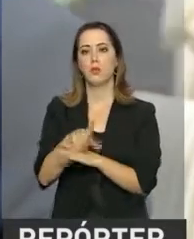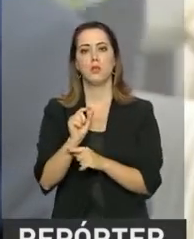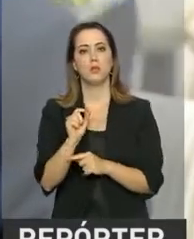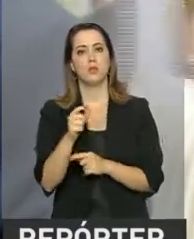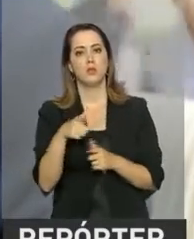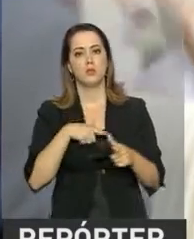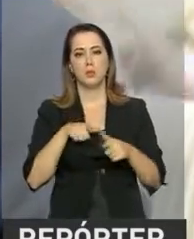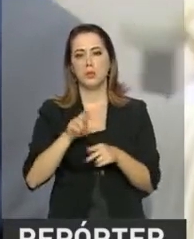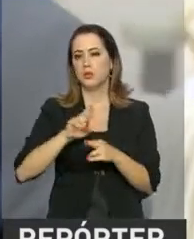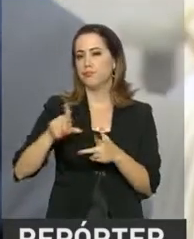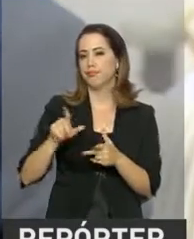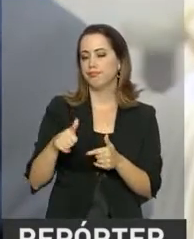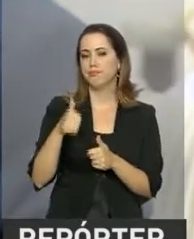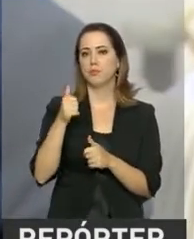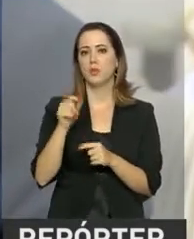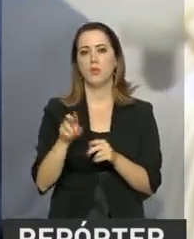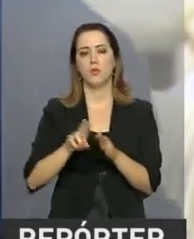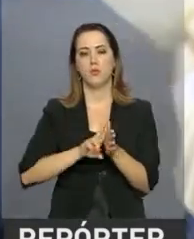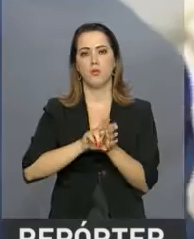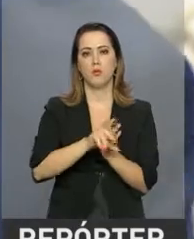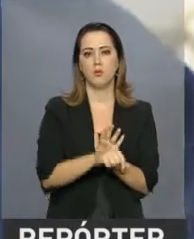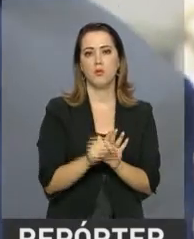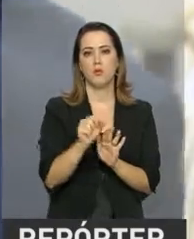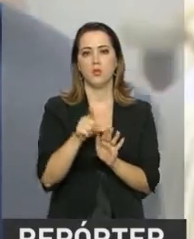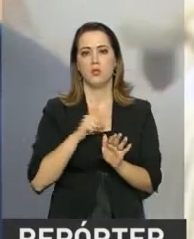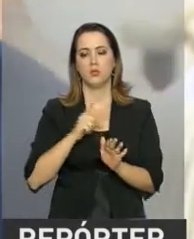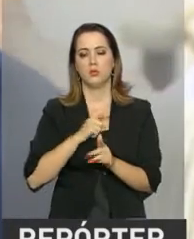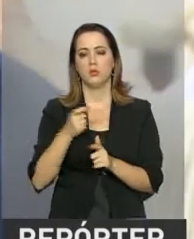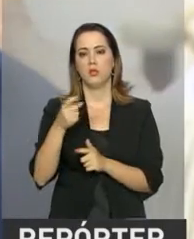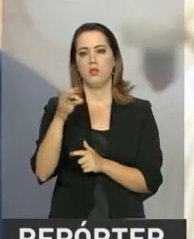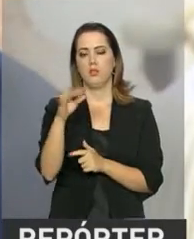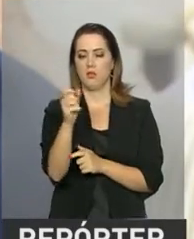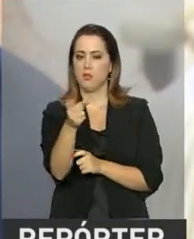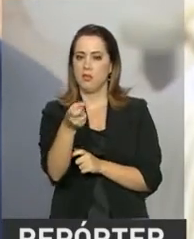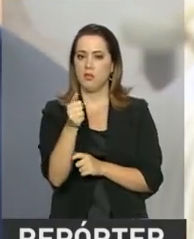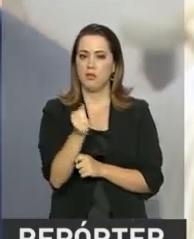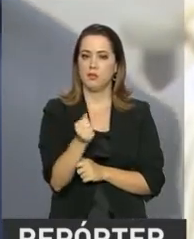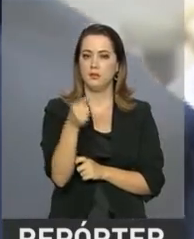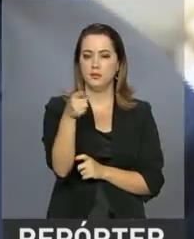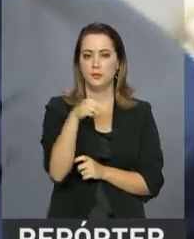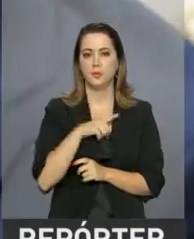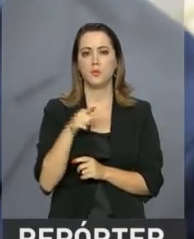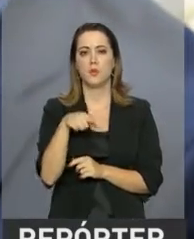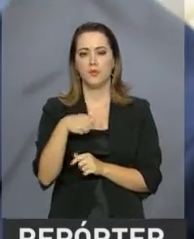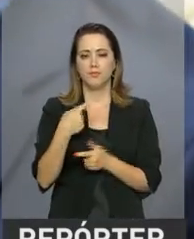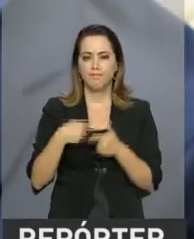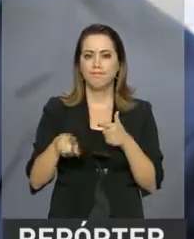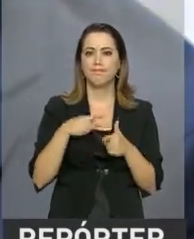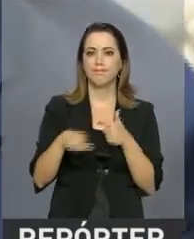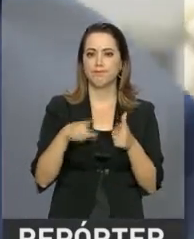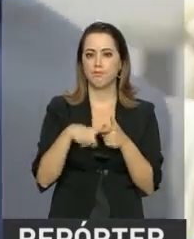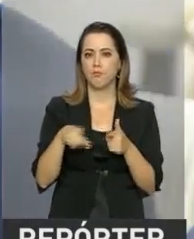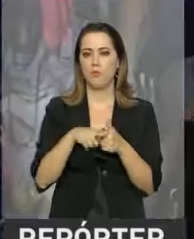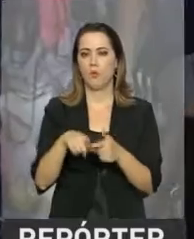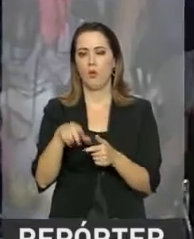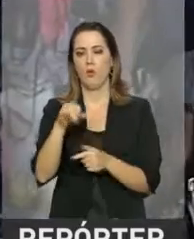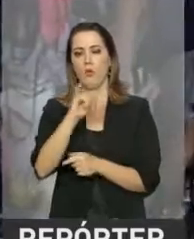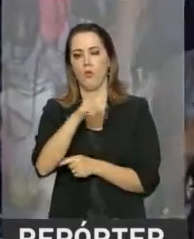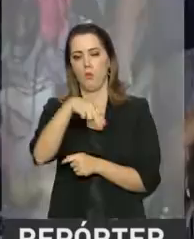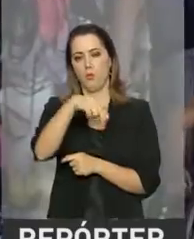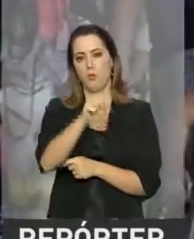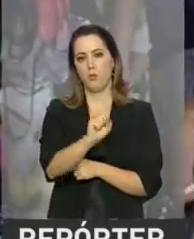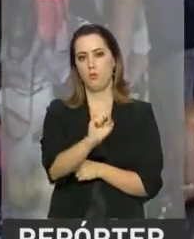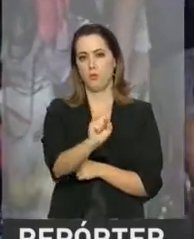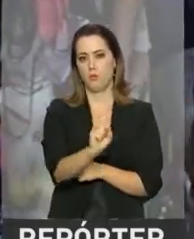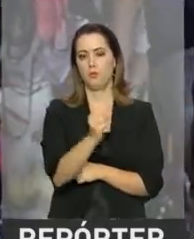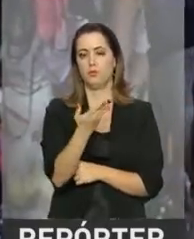né, naturalmente, segundo suas taxas de indexação. E isso tem desequilibrado fortemente a Previdência. Com a queda